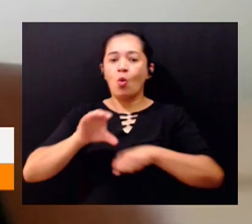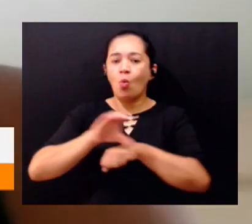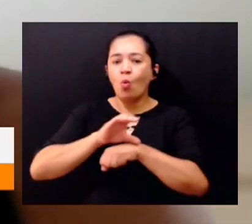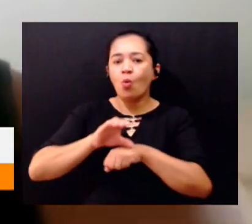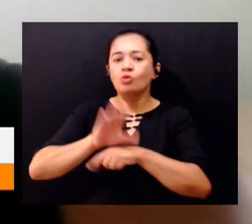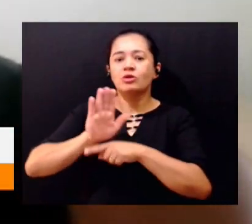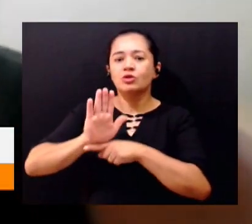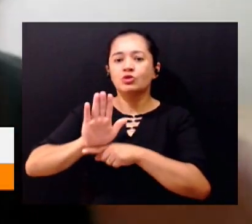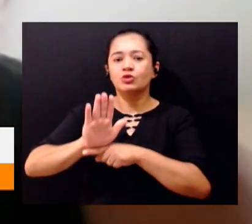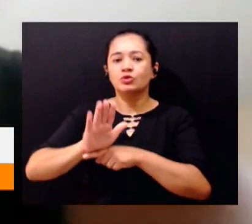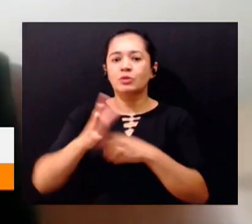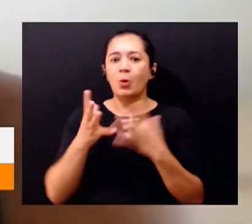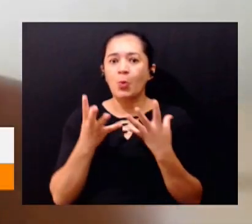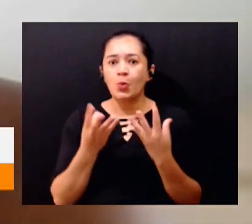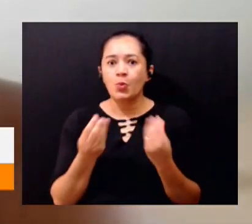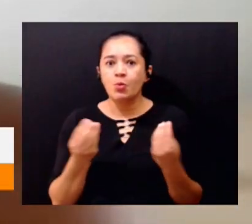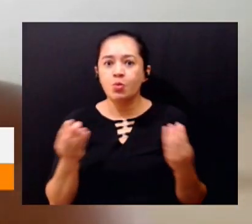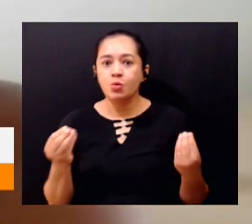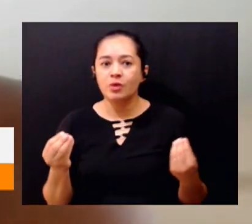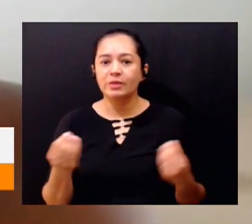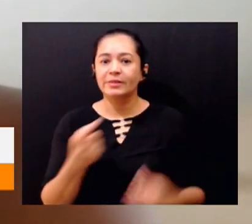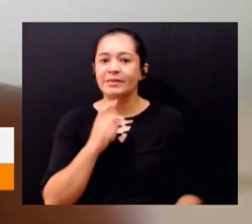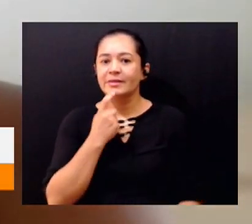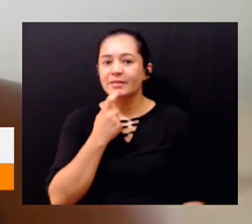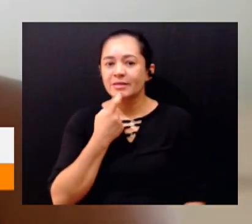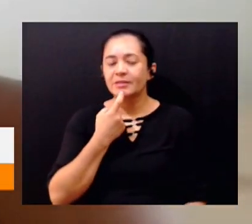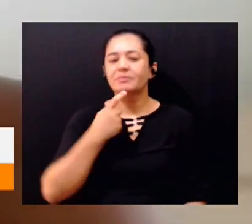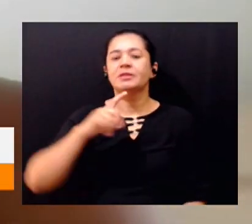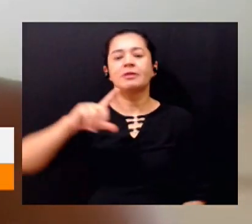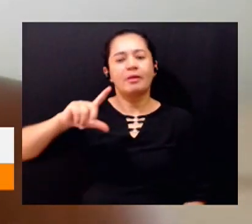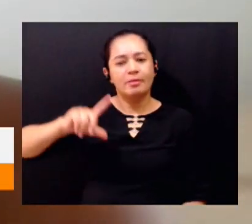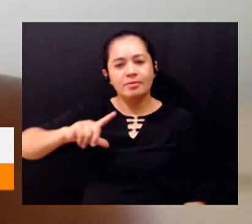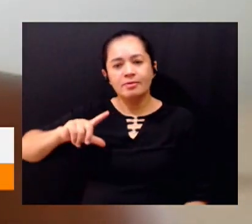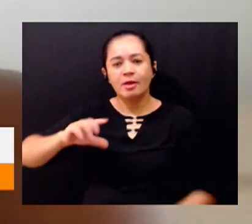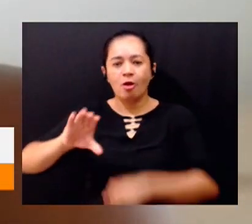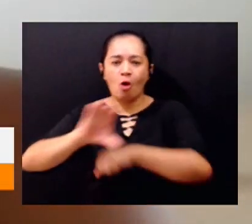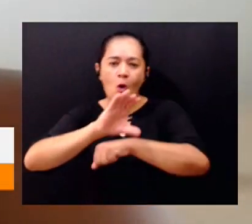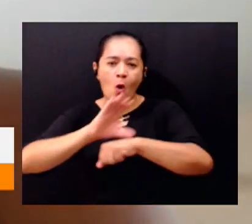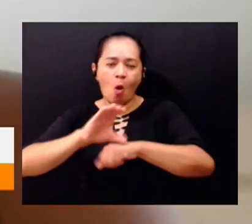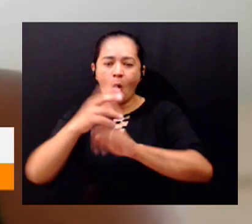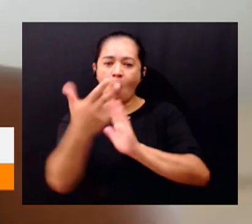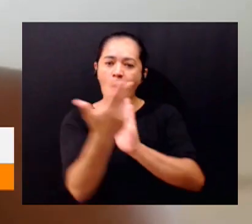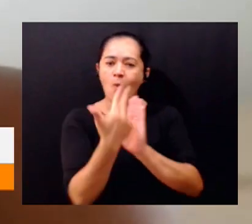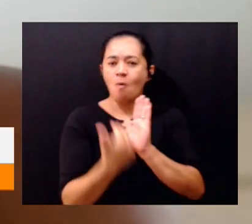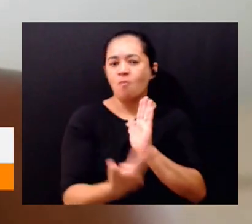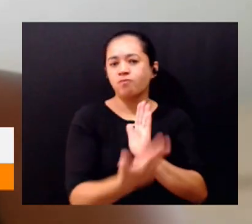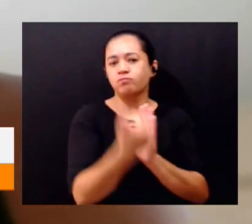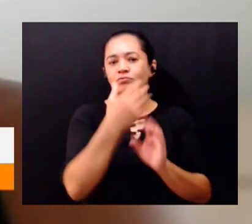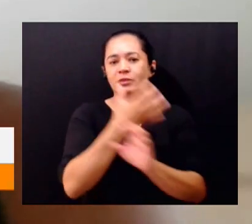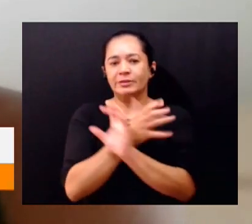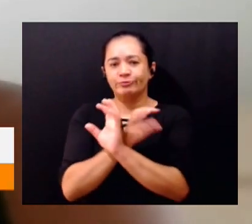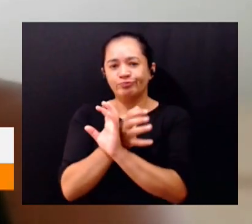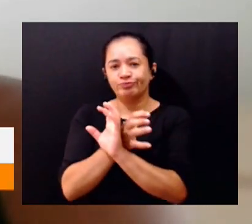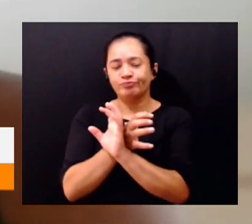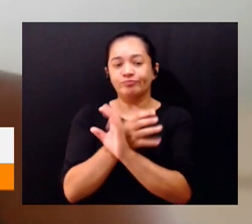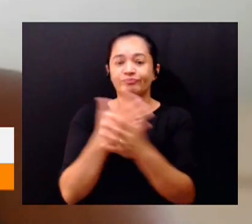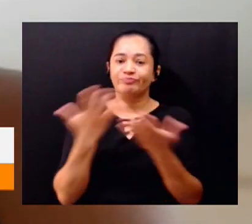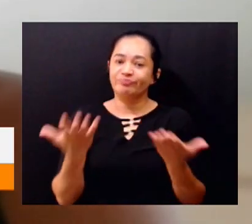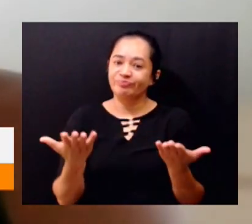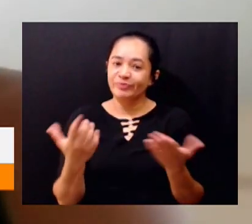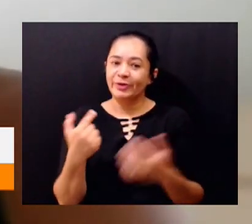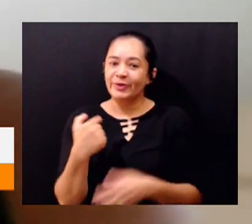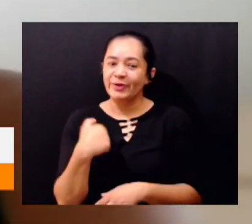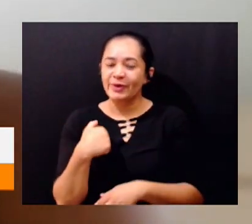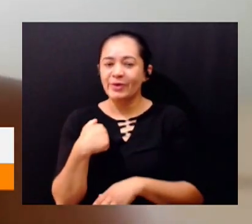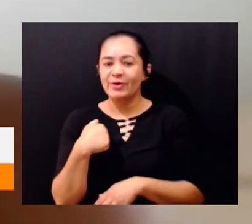Campinas é uma cidade que tem muitos cursos de desenho, de história em quadrinhos, de caricatura. Então, assim, eu recomendo,